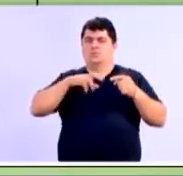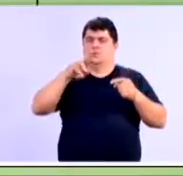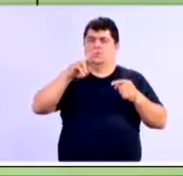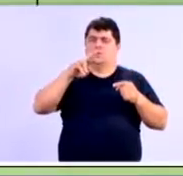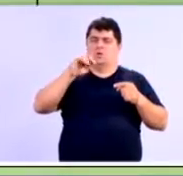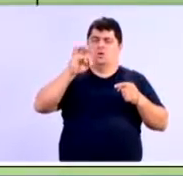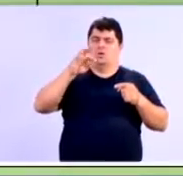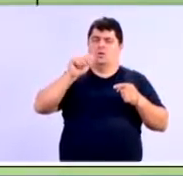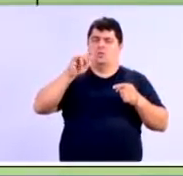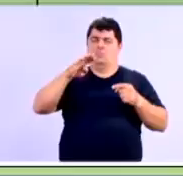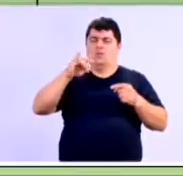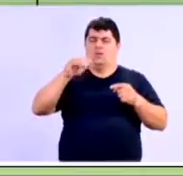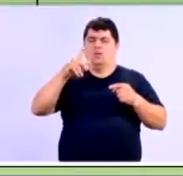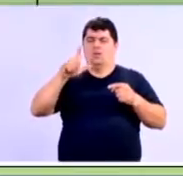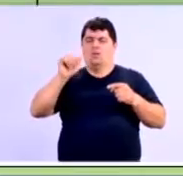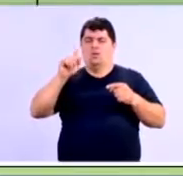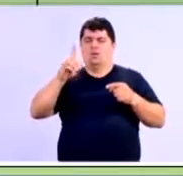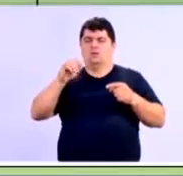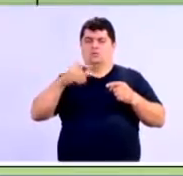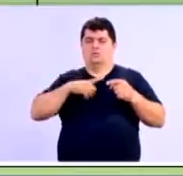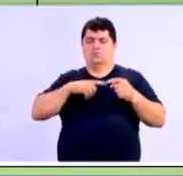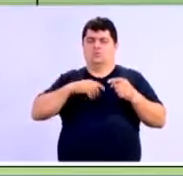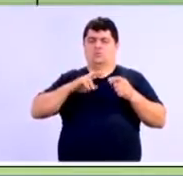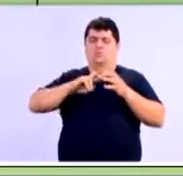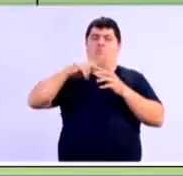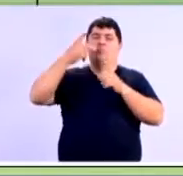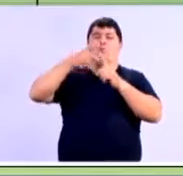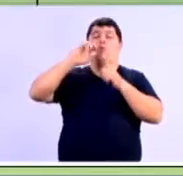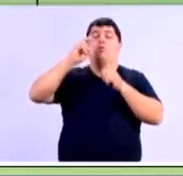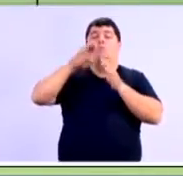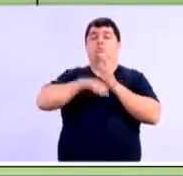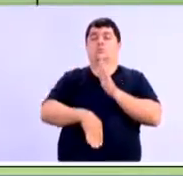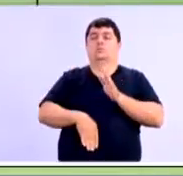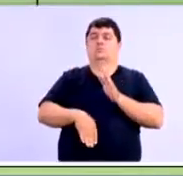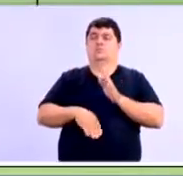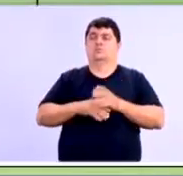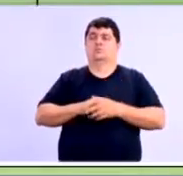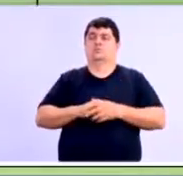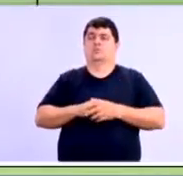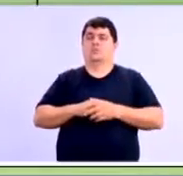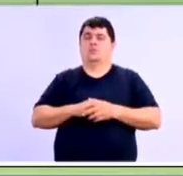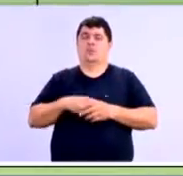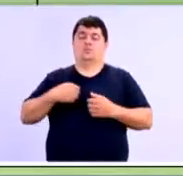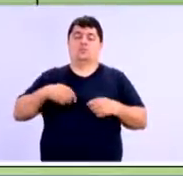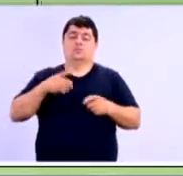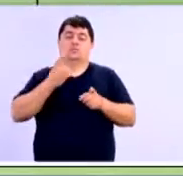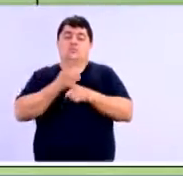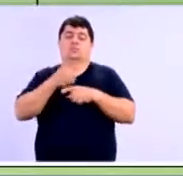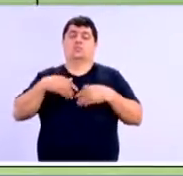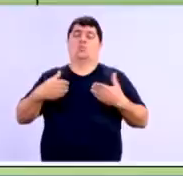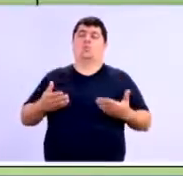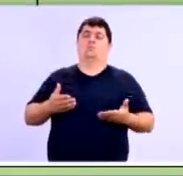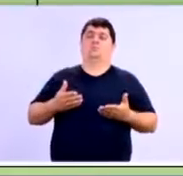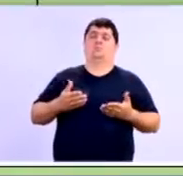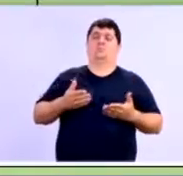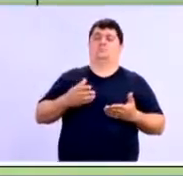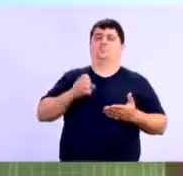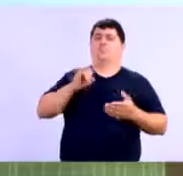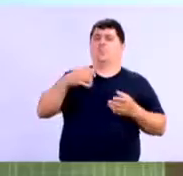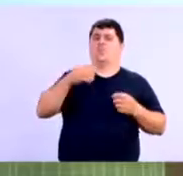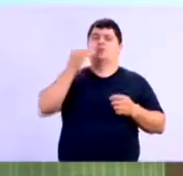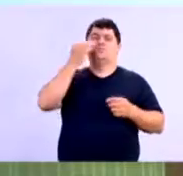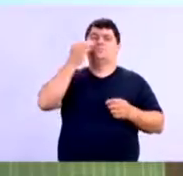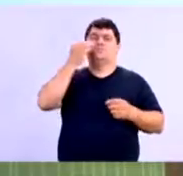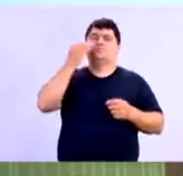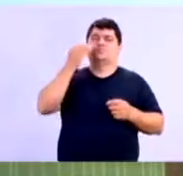o que aconteceu com ela? Teve aumento ou teve diminuição? Correto? É isso que a gente tem que estabelecer. Quando a gente determina isso, a